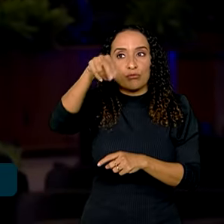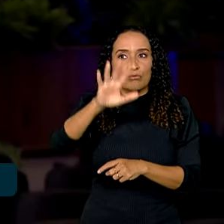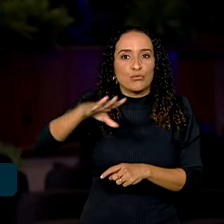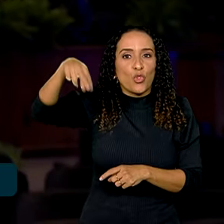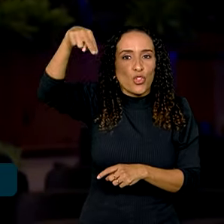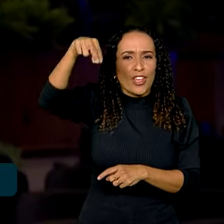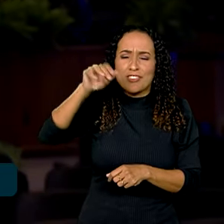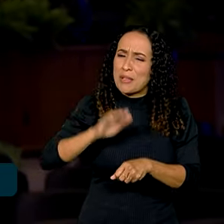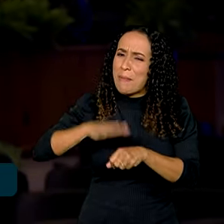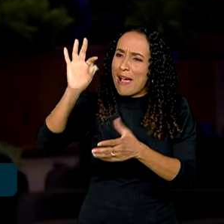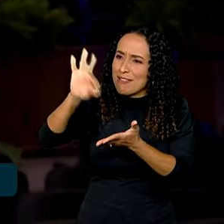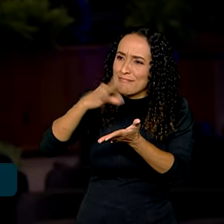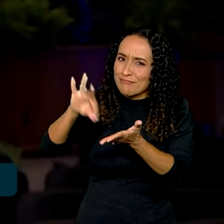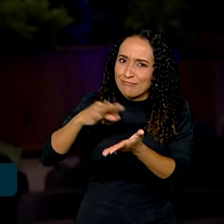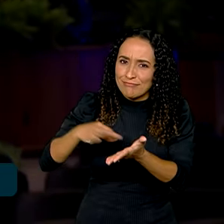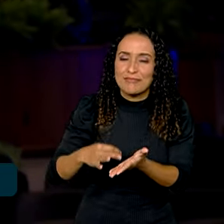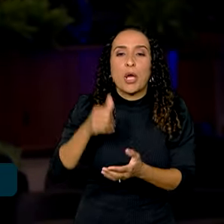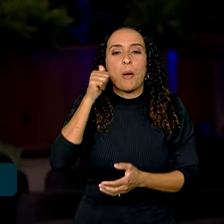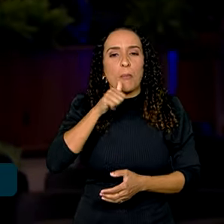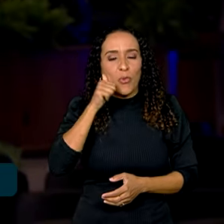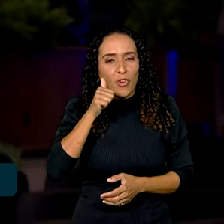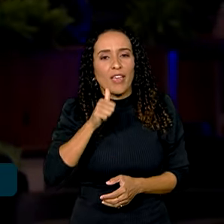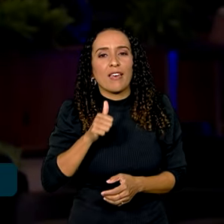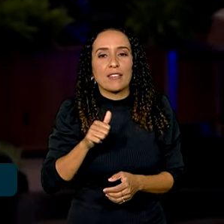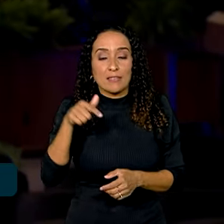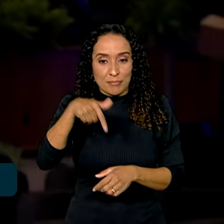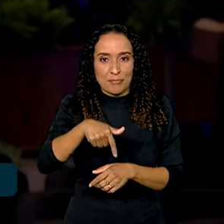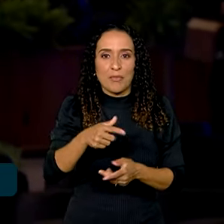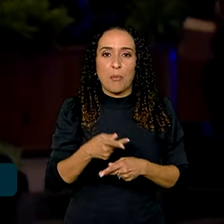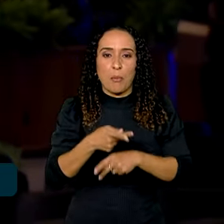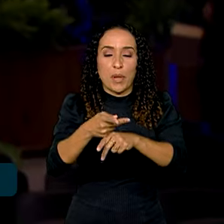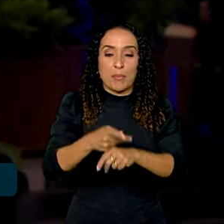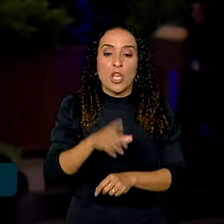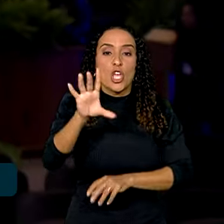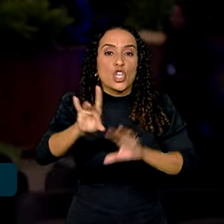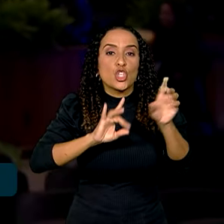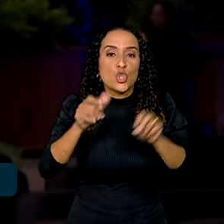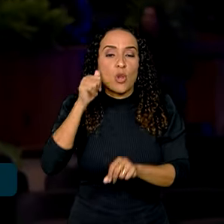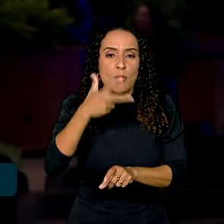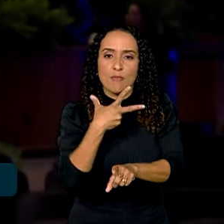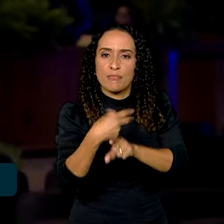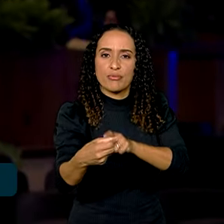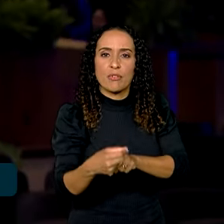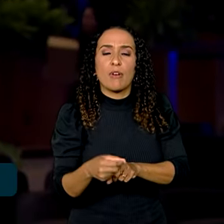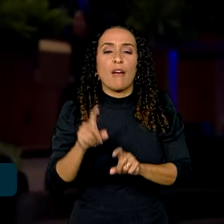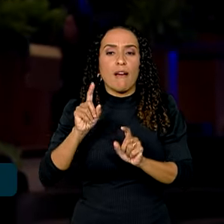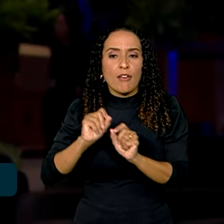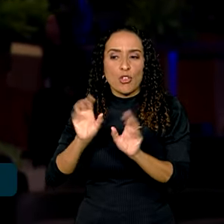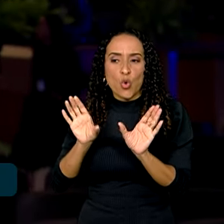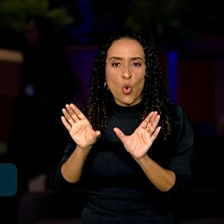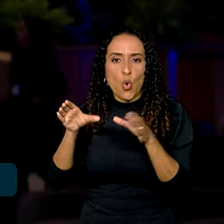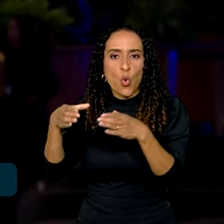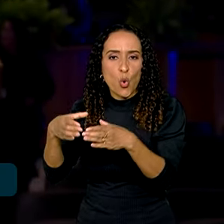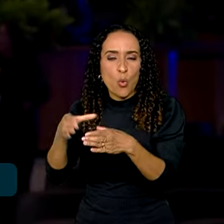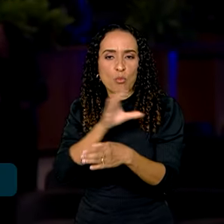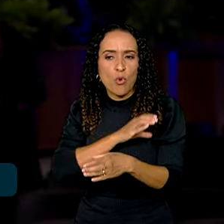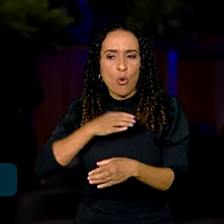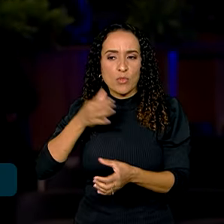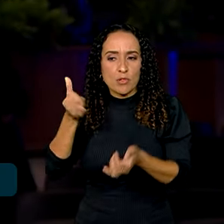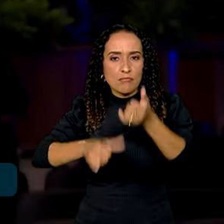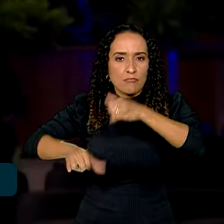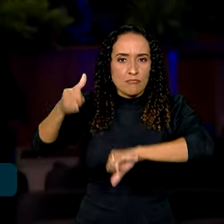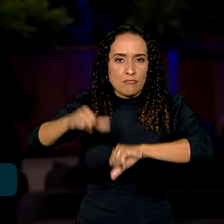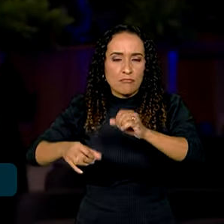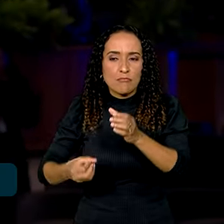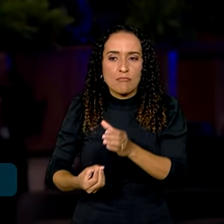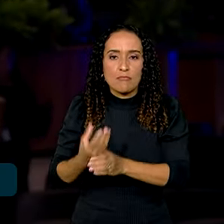a que mais inscreveu mulheres para o prêmio. E a escolha das vencedoras foi realizada por uma comissão avaliadora